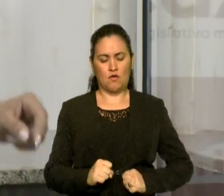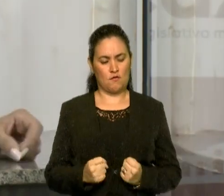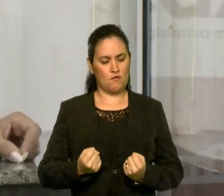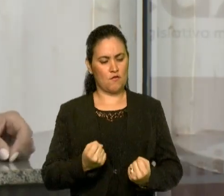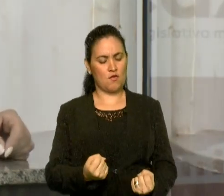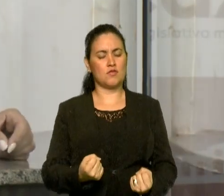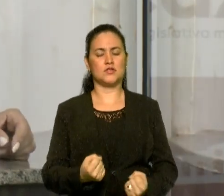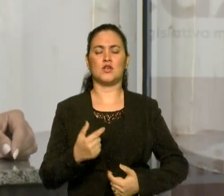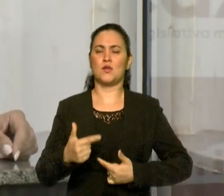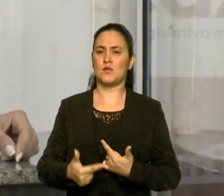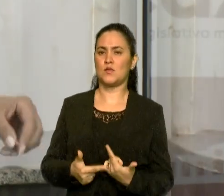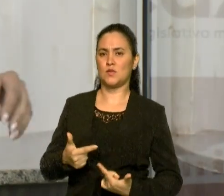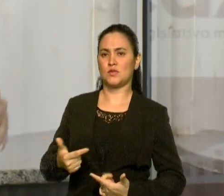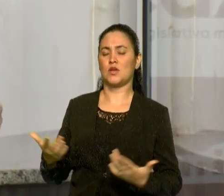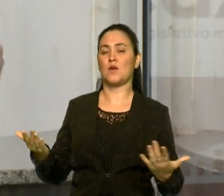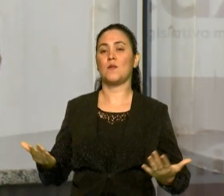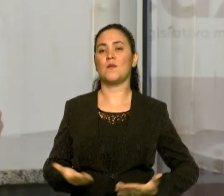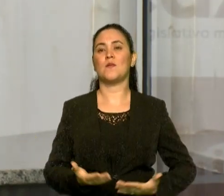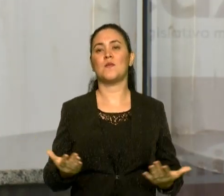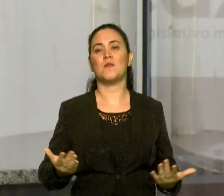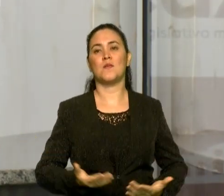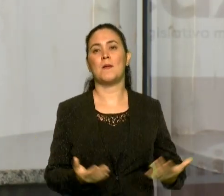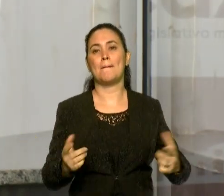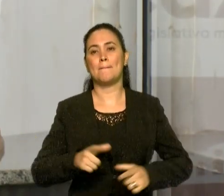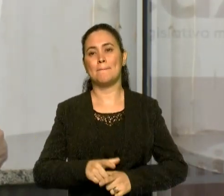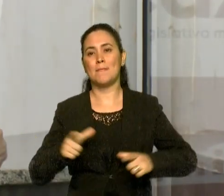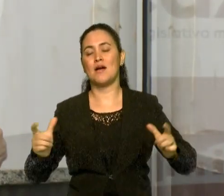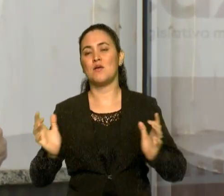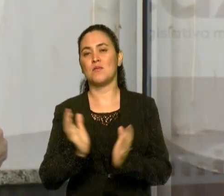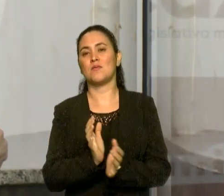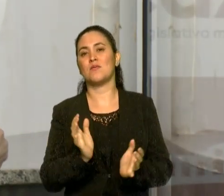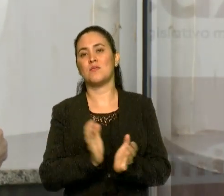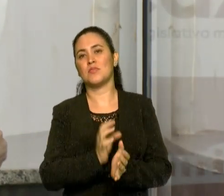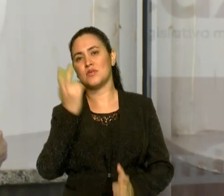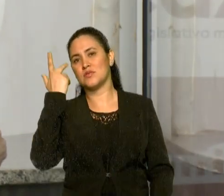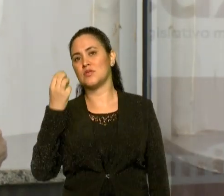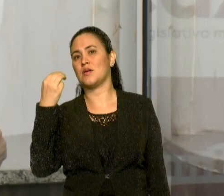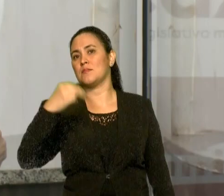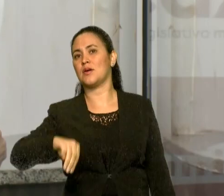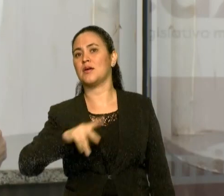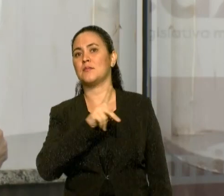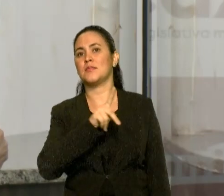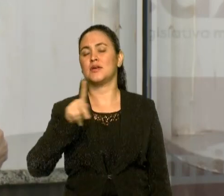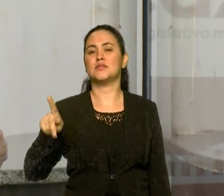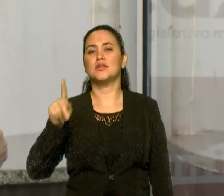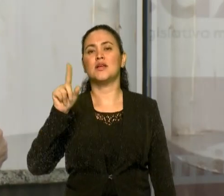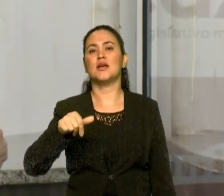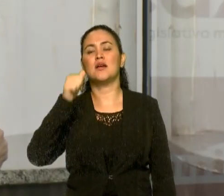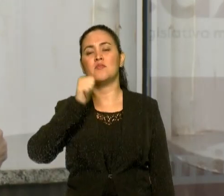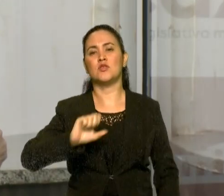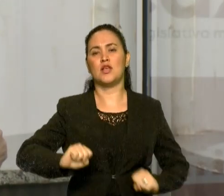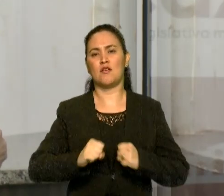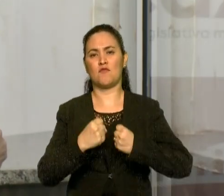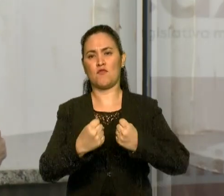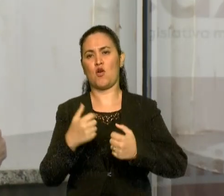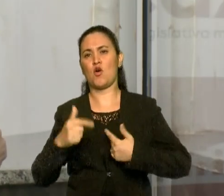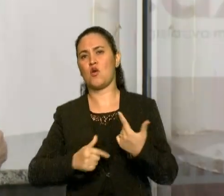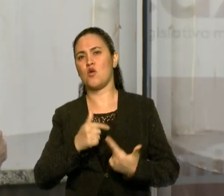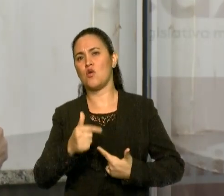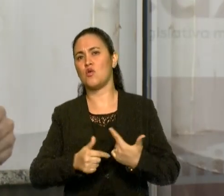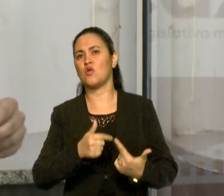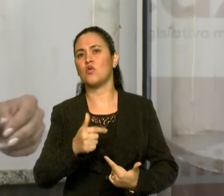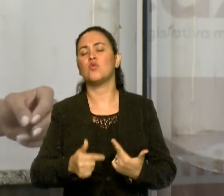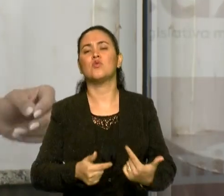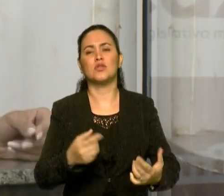hoje fazer parte da maior bancada da história do Maranhão, presidida por uma mulher forte, aguerrida, que com certeza